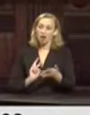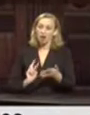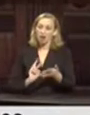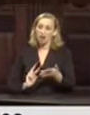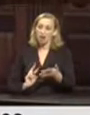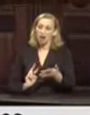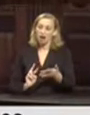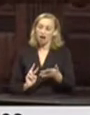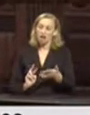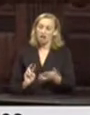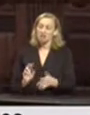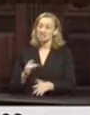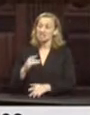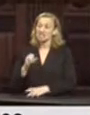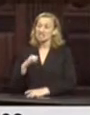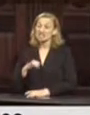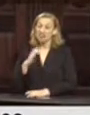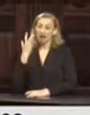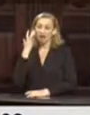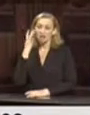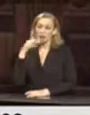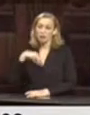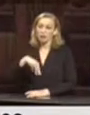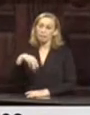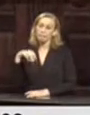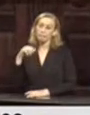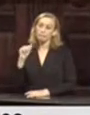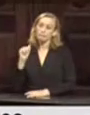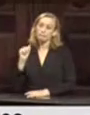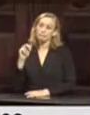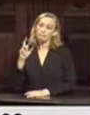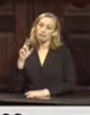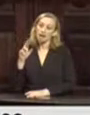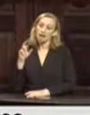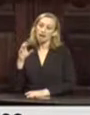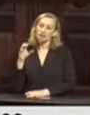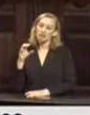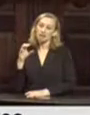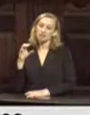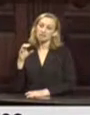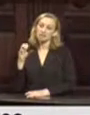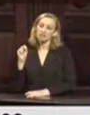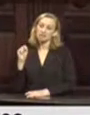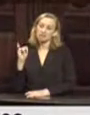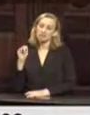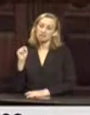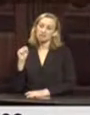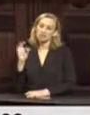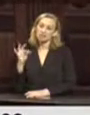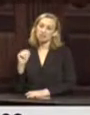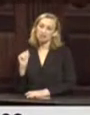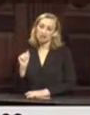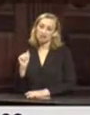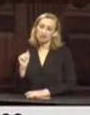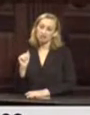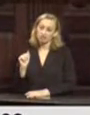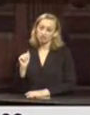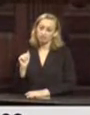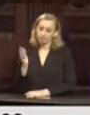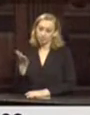não estão considerando. Não é o caso de